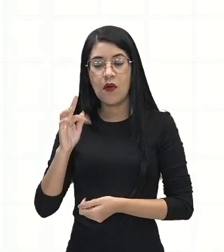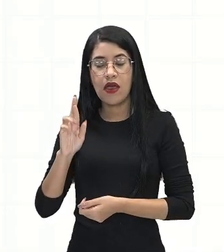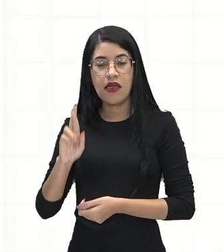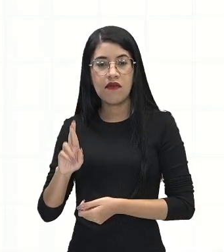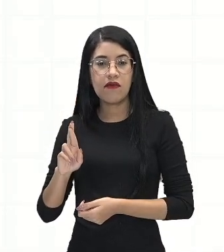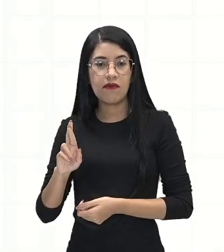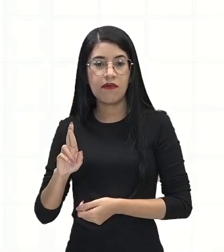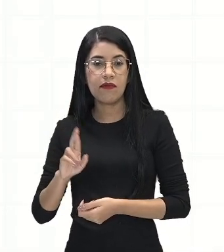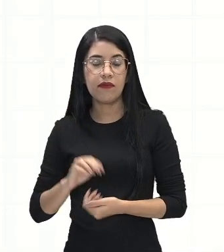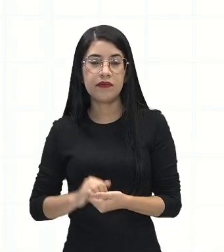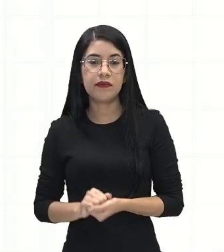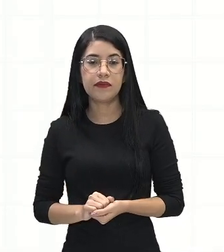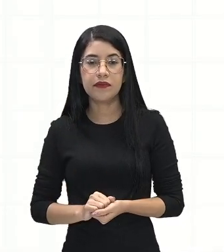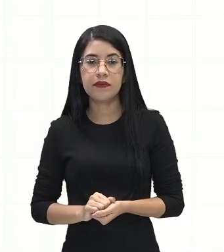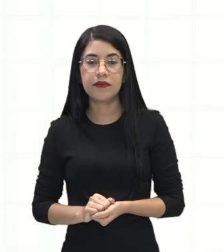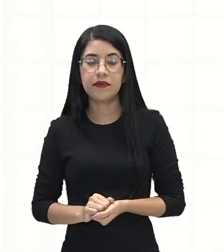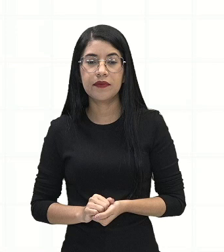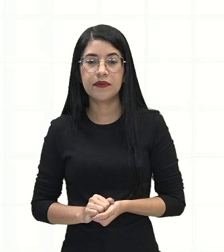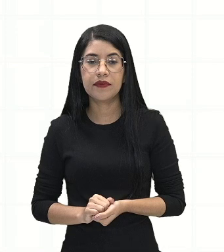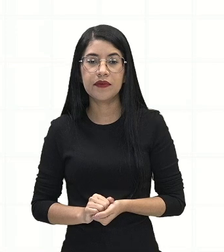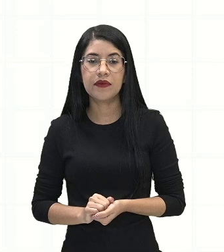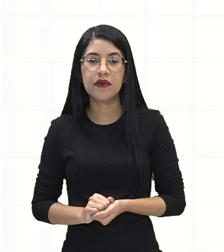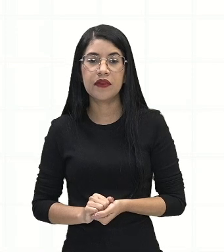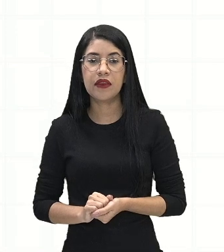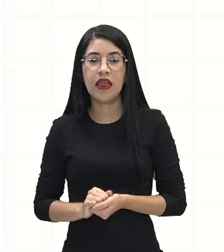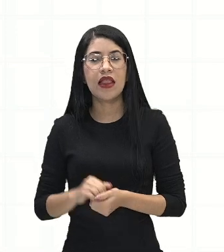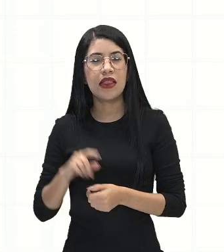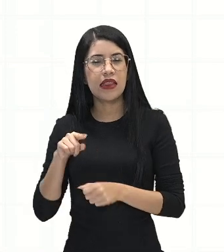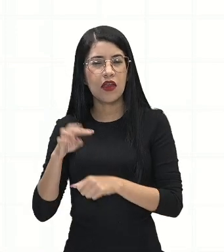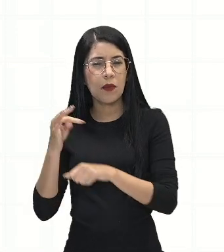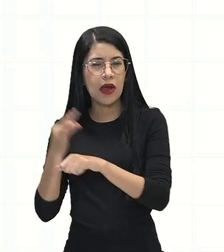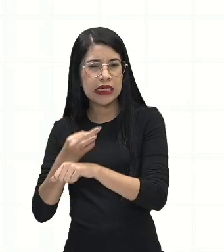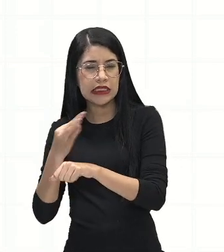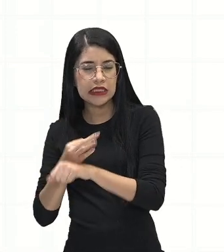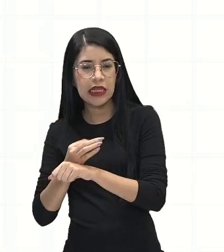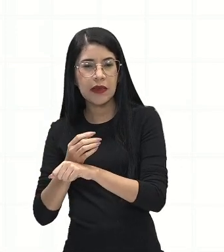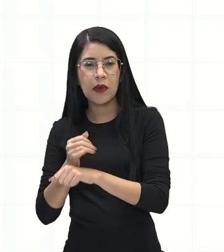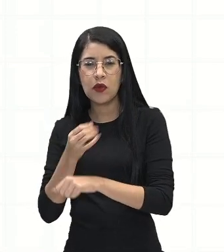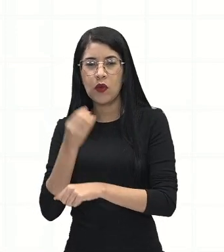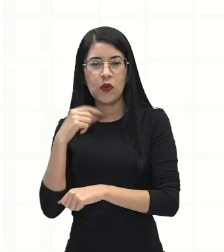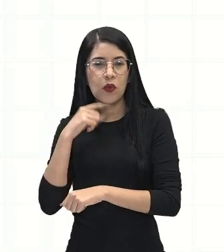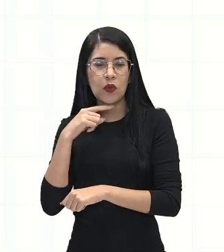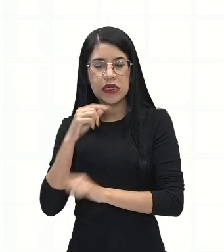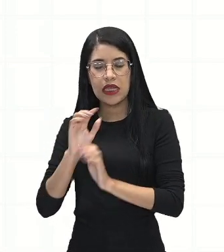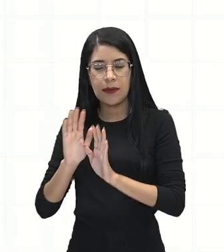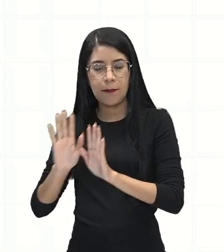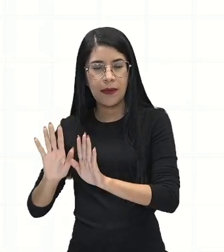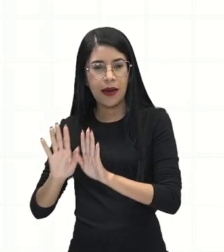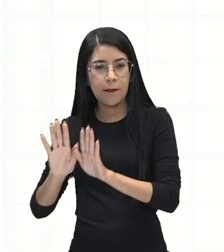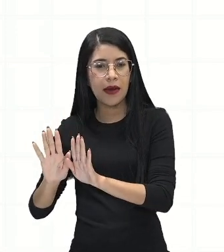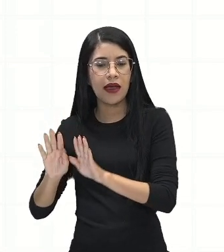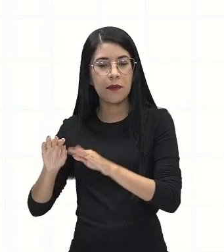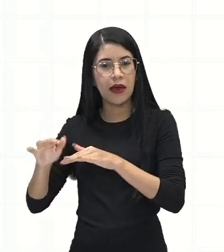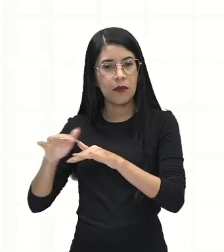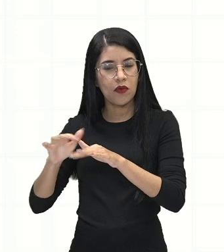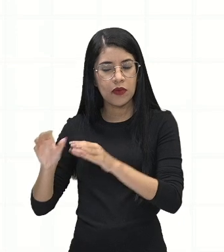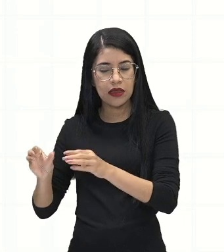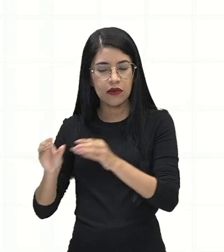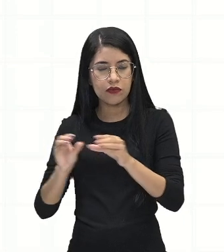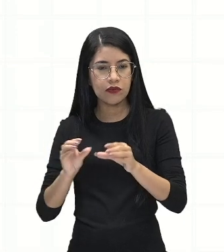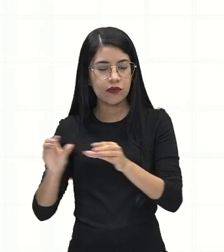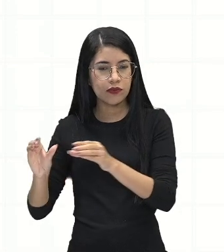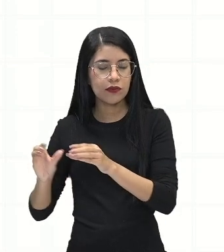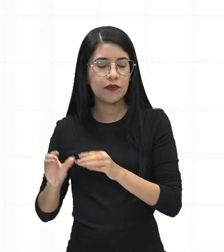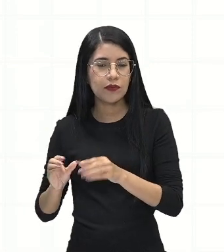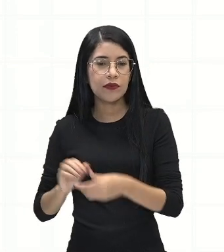representa pelo FR. Ela que vai exercer uma resistência ao ser movimentada, certo? E aqui a gente vai ter, olha, o